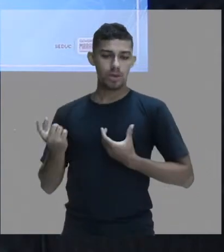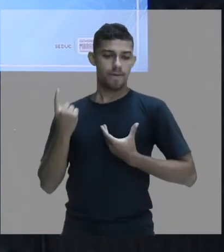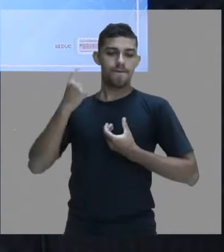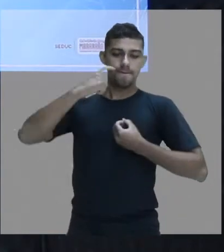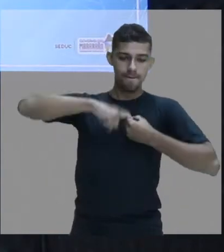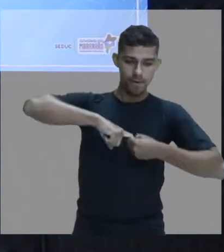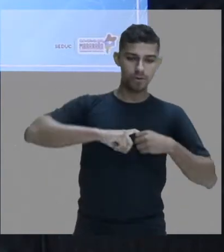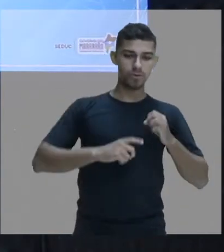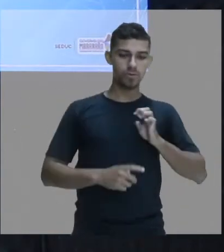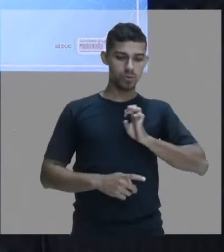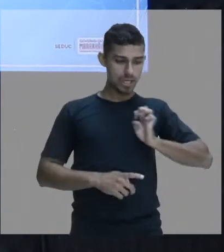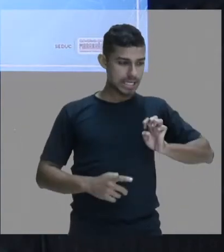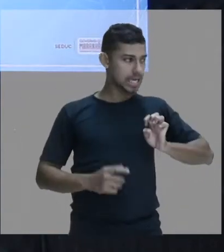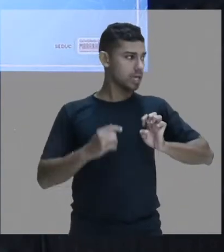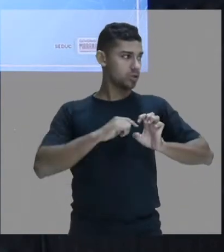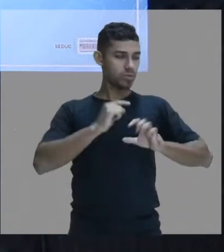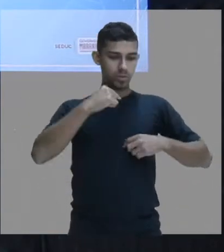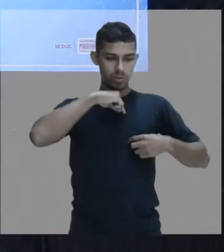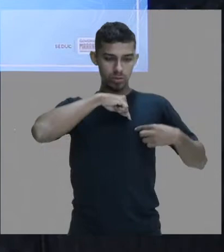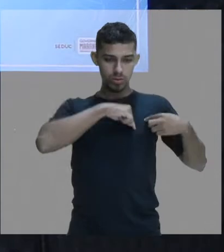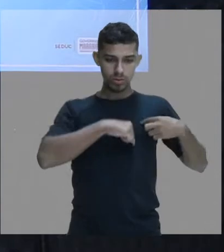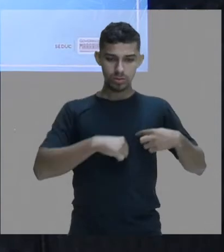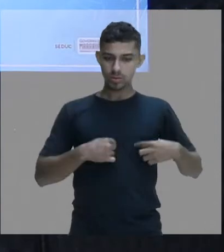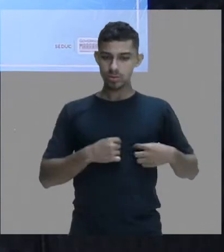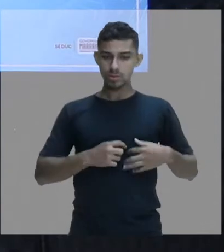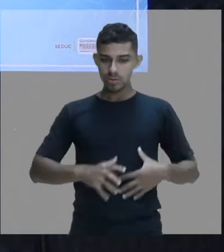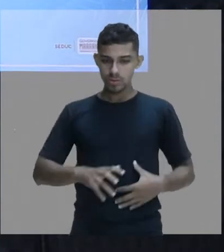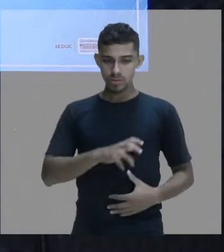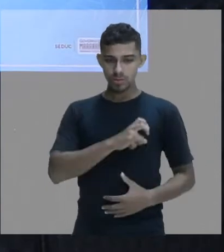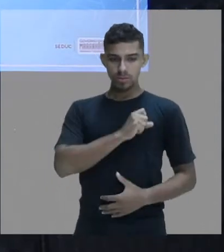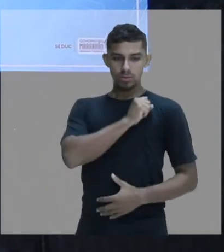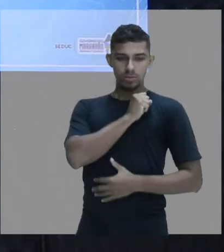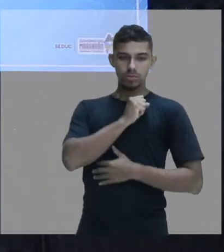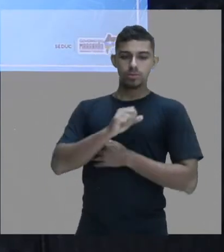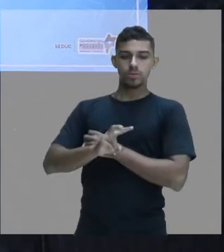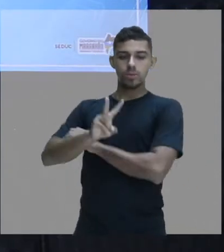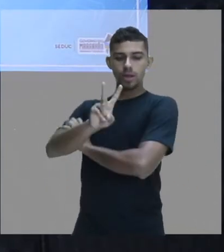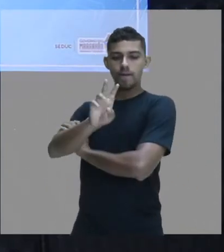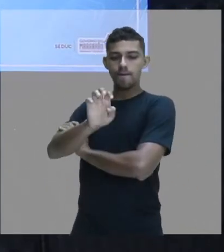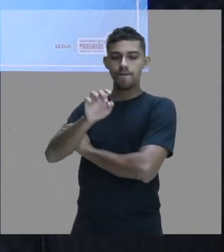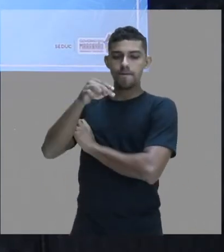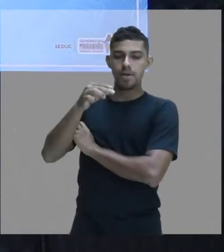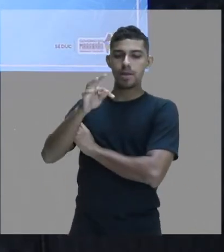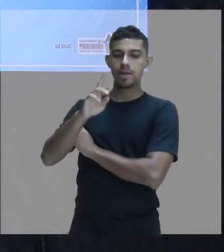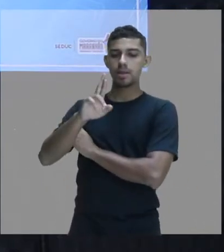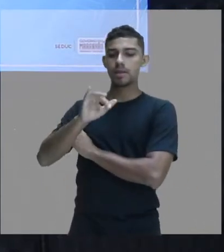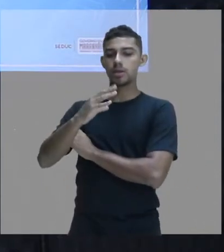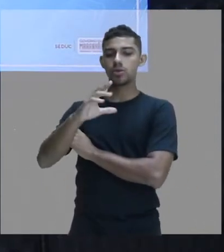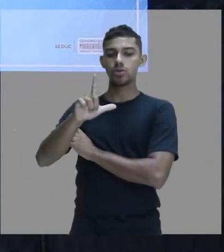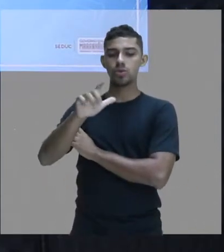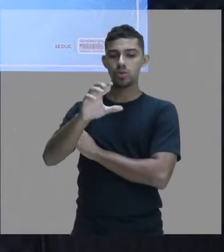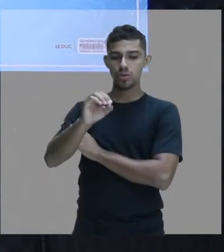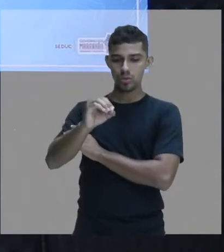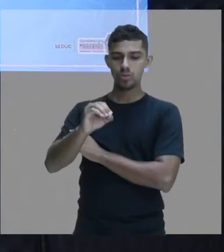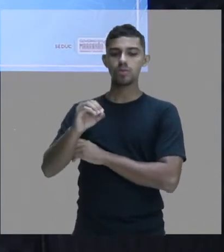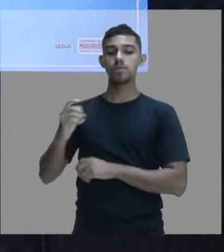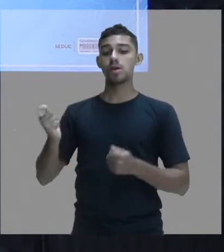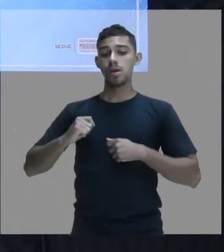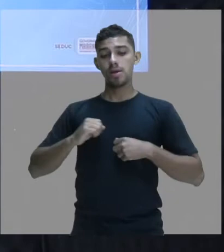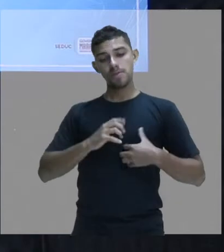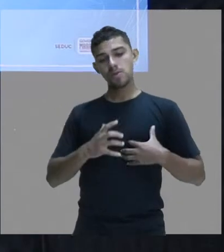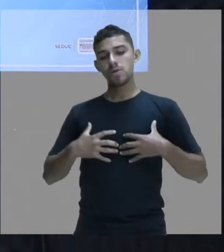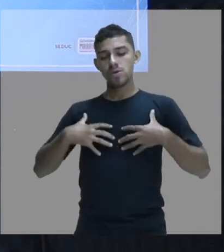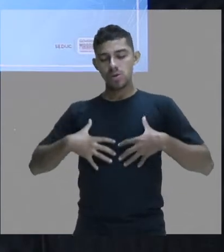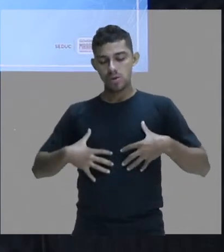esquerdo, retornando ao átrio esquerdo, ele enche o ventrículo aqui através da sístole, da contração do coração, ele é jogado